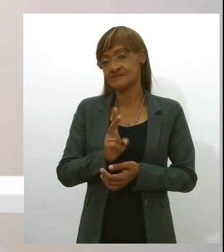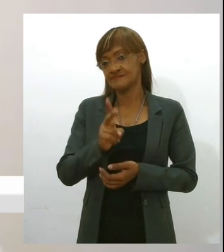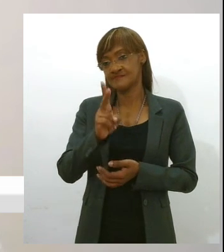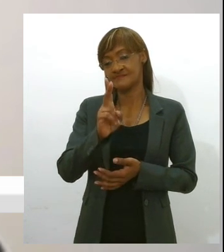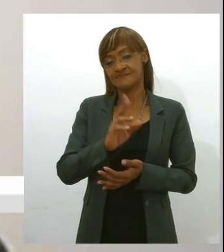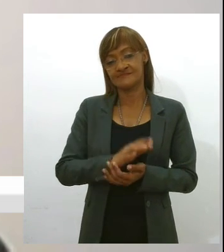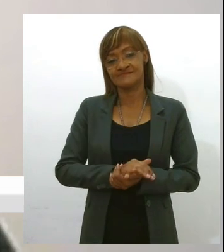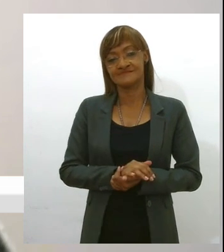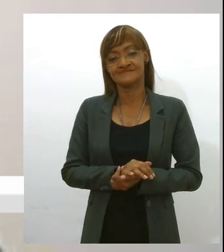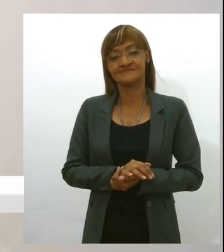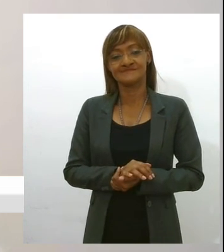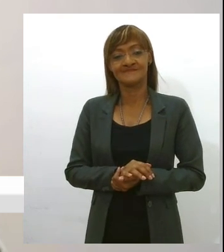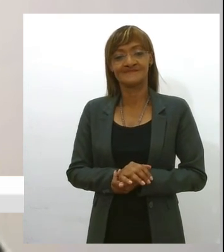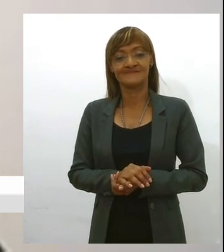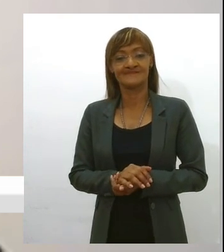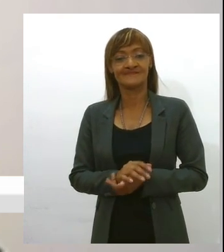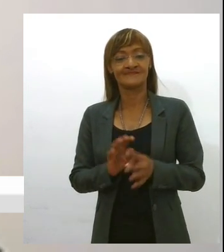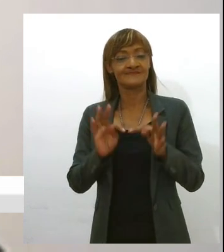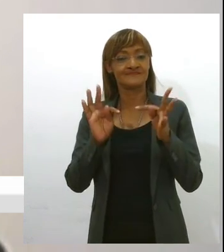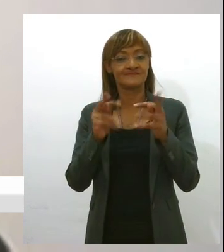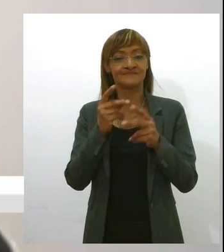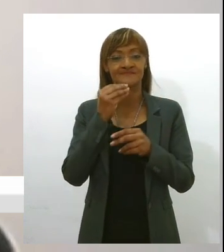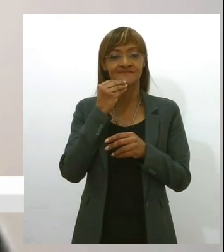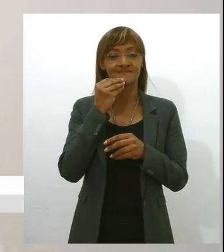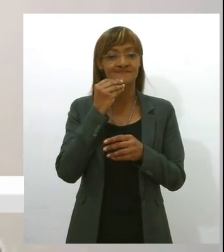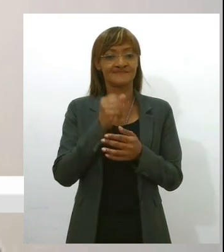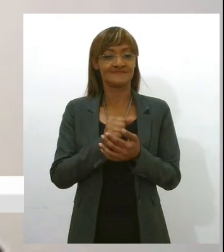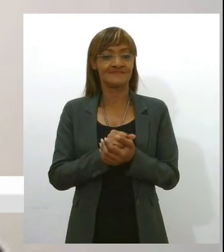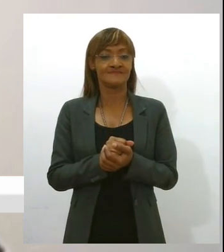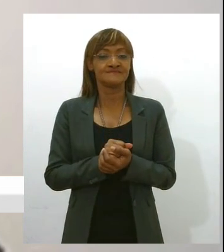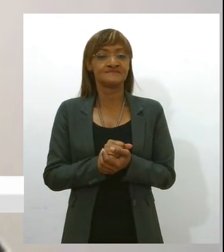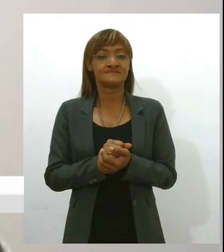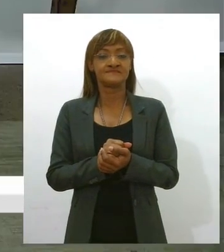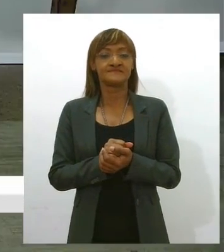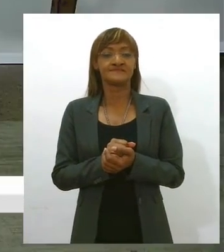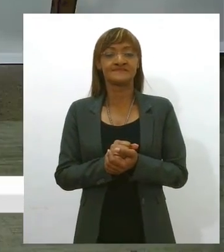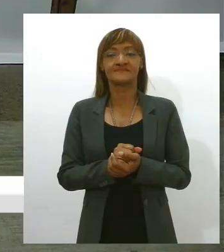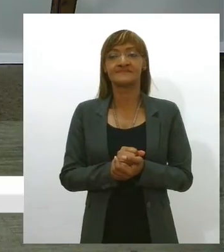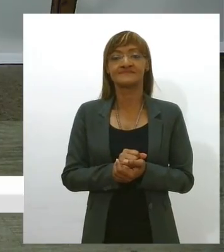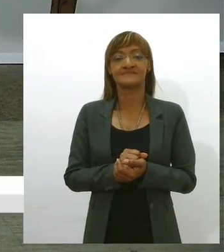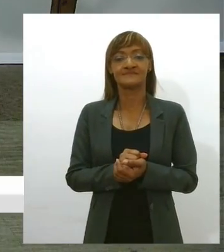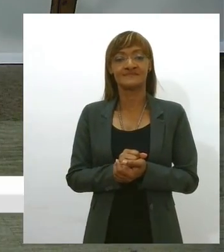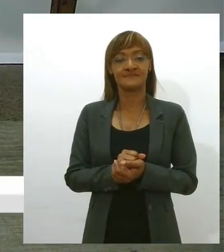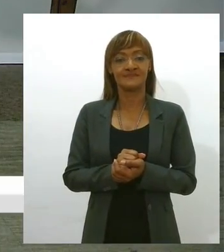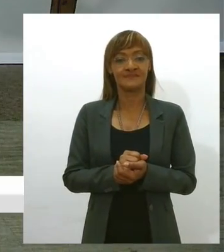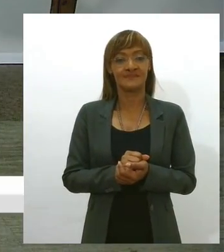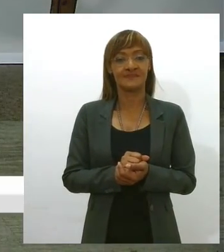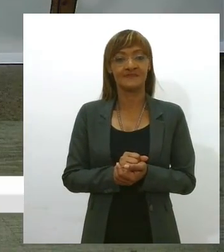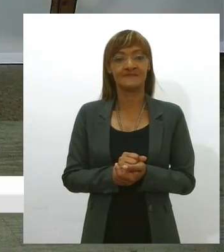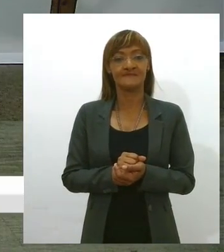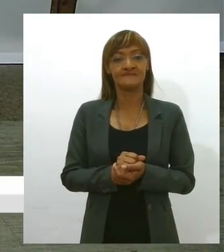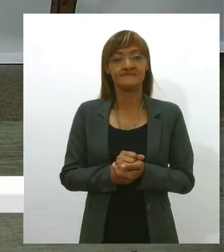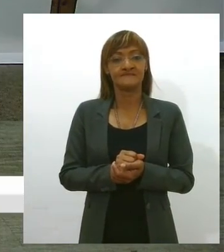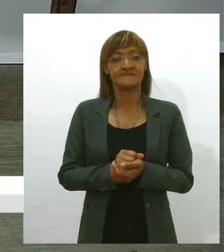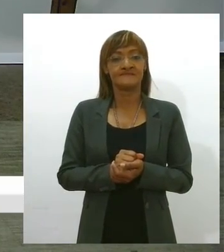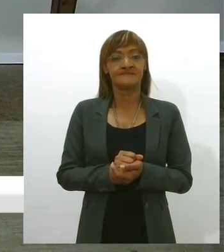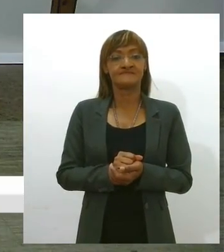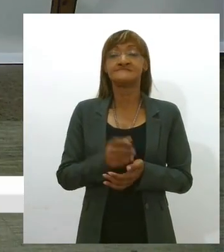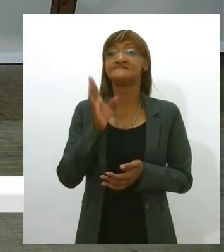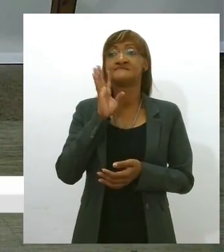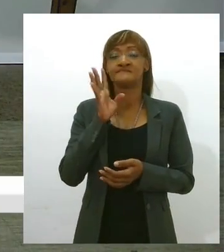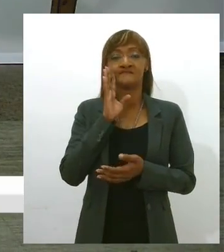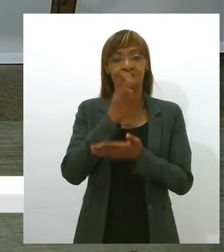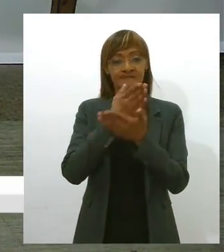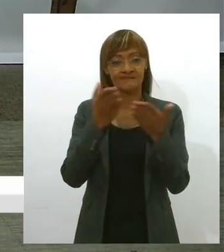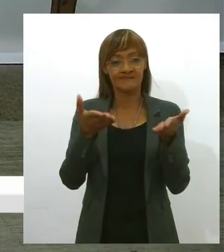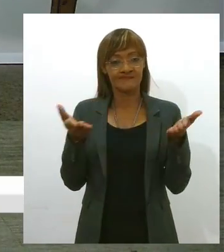tentando equilibrar isso de alguma forma, não é fácil. Olha, é muito legal o bate-papo de hoje. A gente